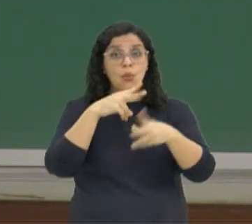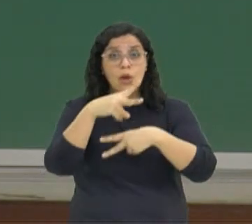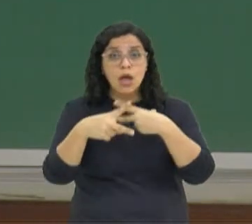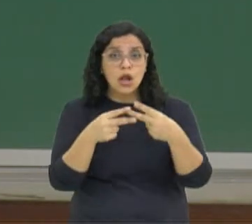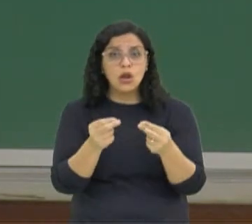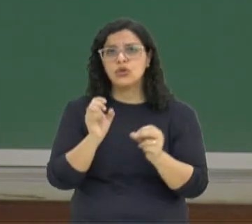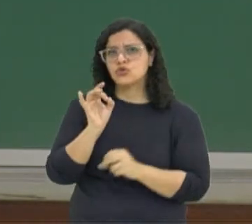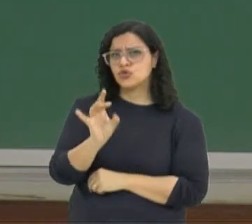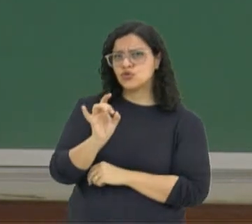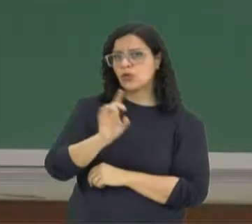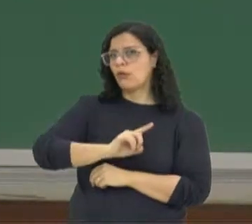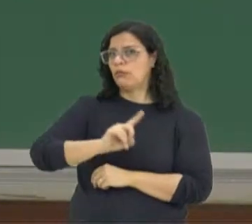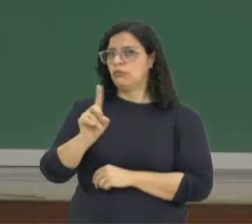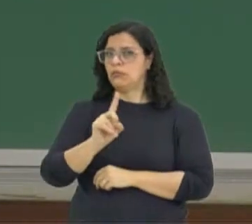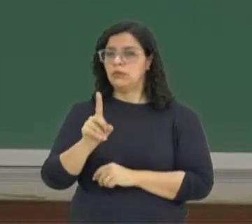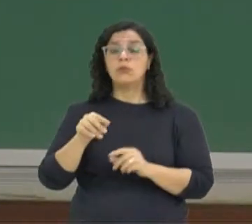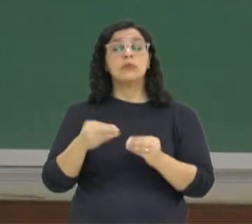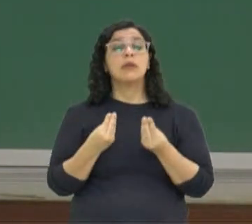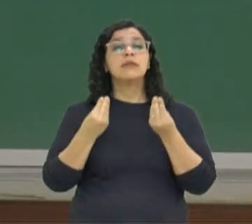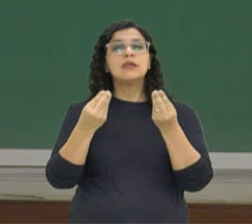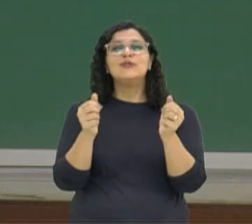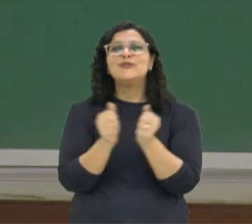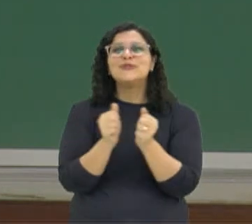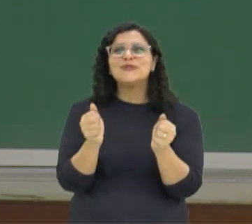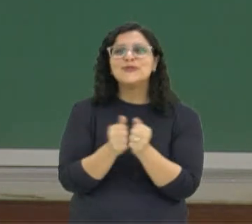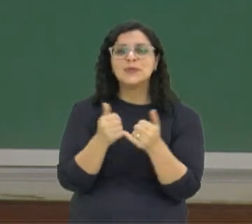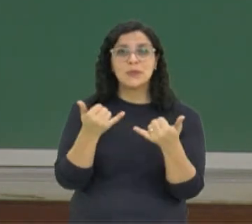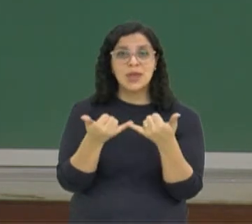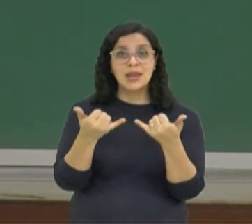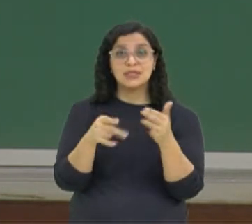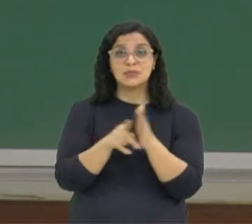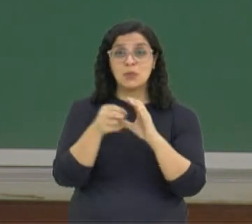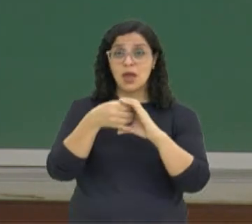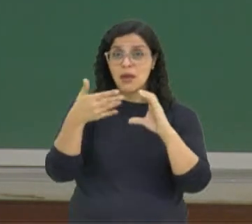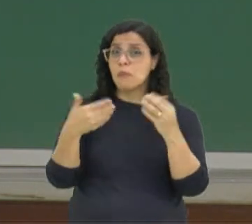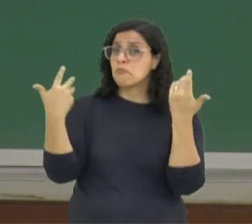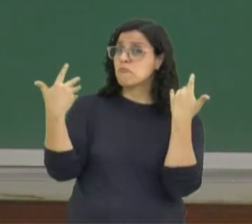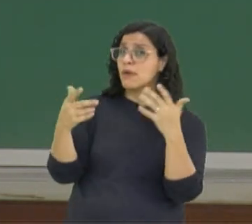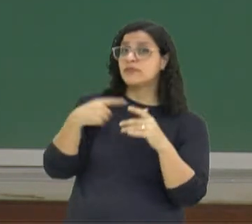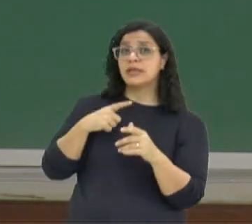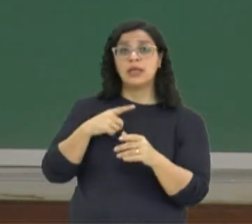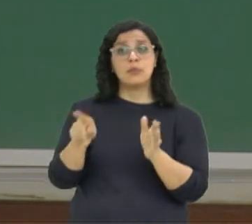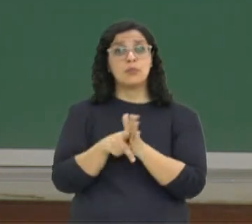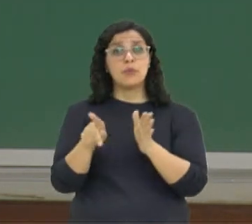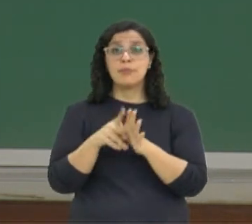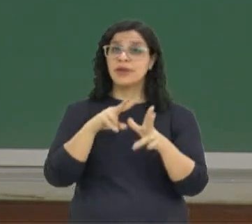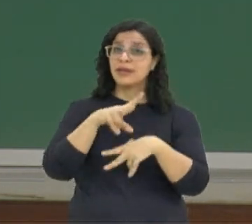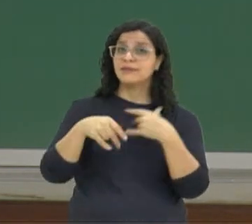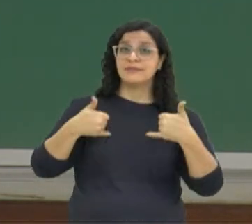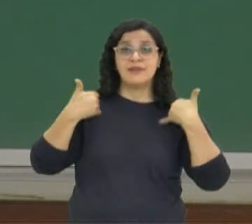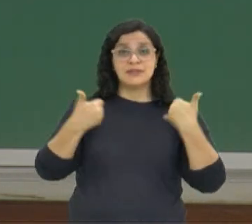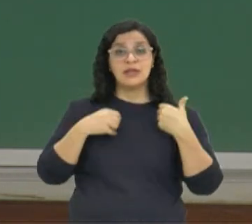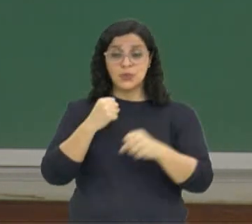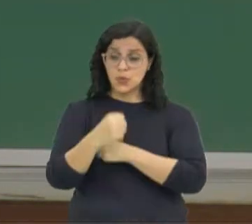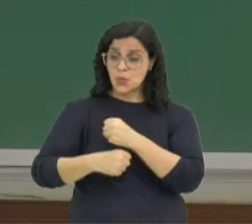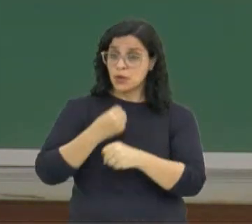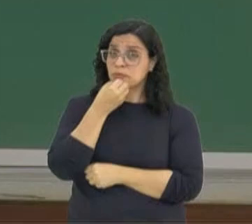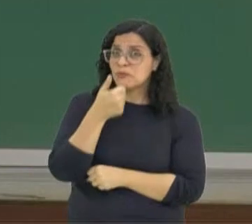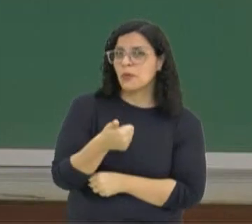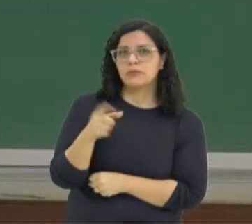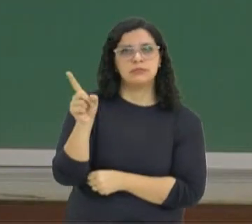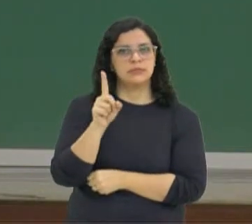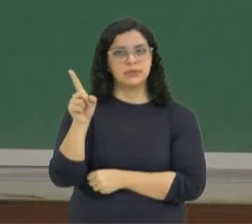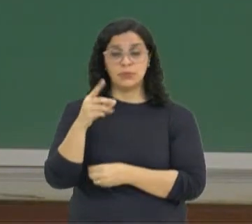te presenteiam apenas o relógio, mas, ou então, parabéns, que você tenha um bom aniversário, que você tenha um bom ano, né? Não é só